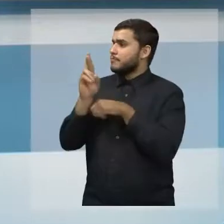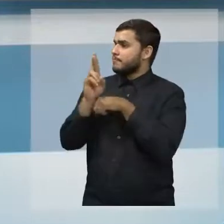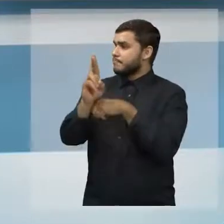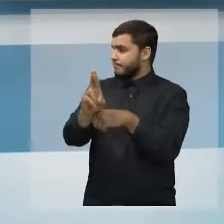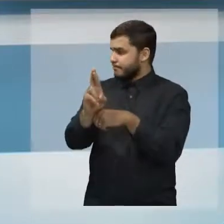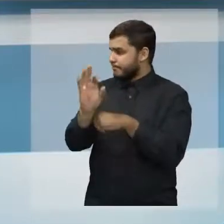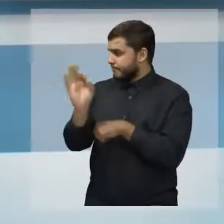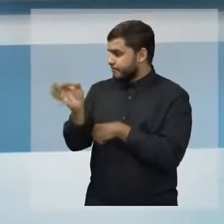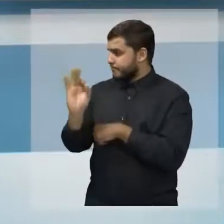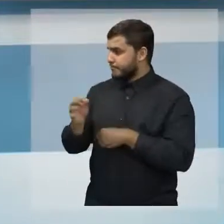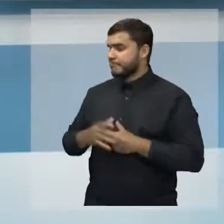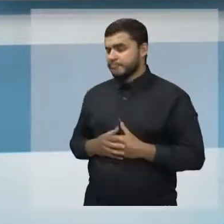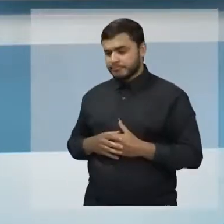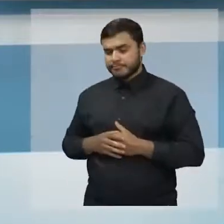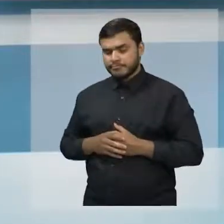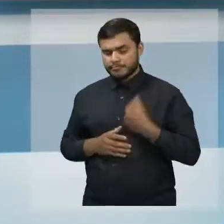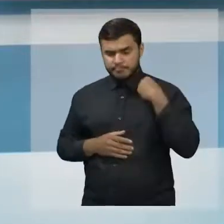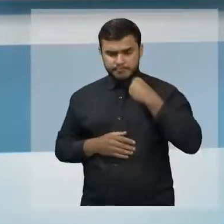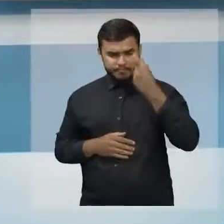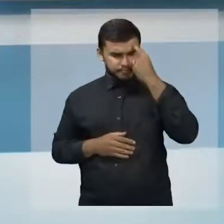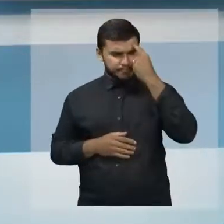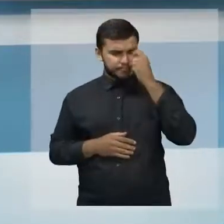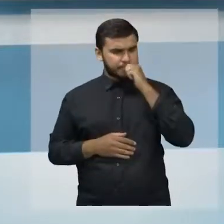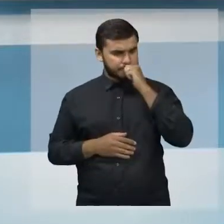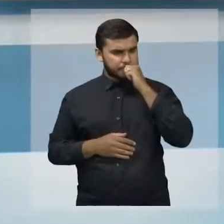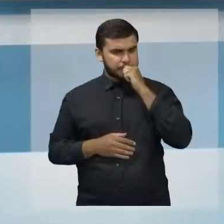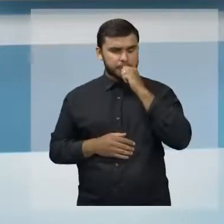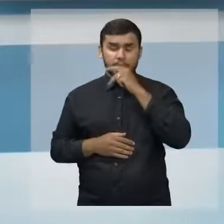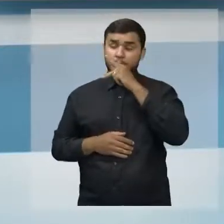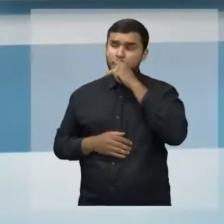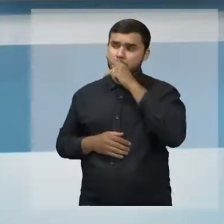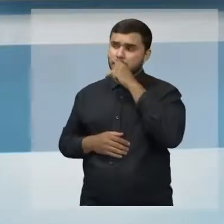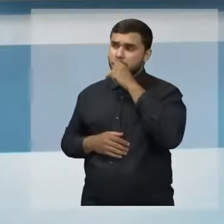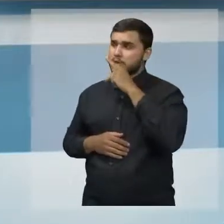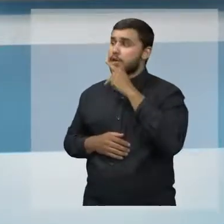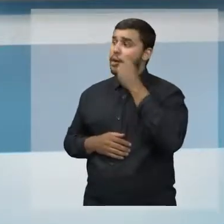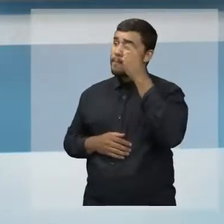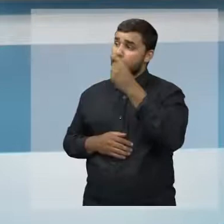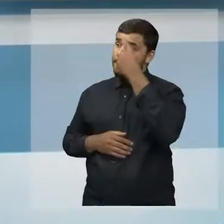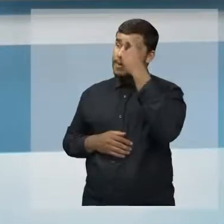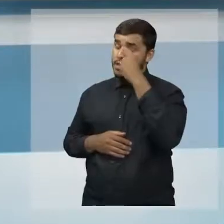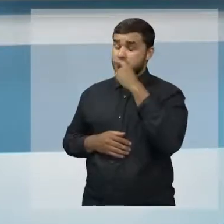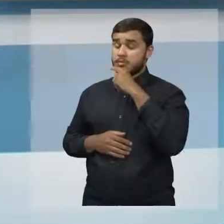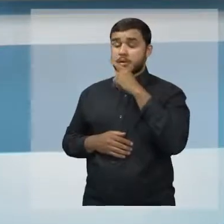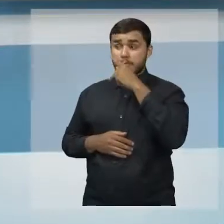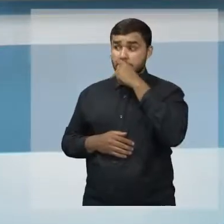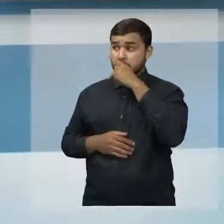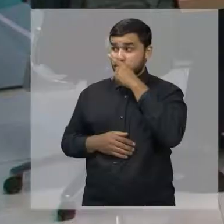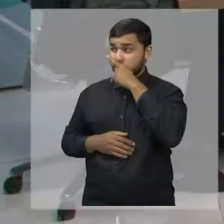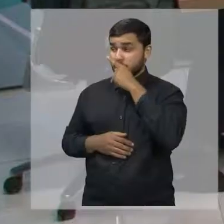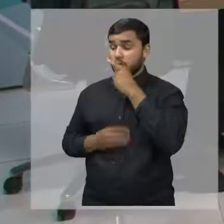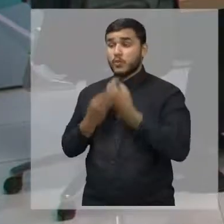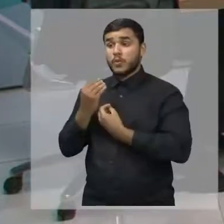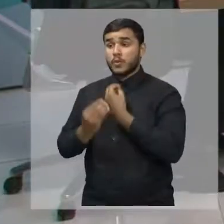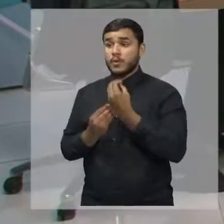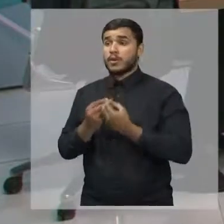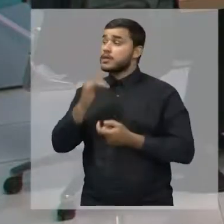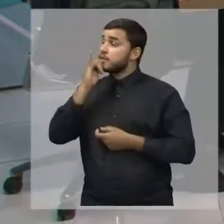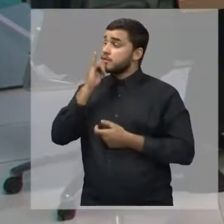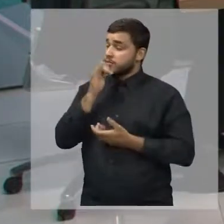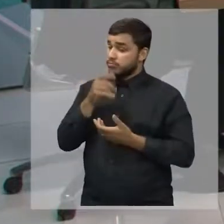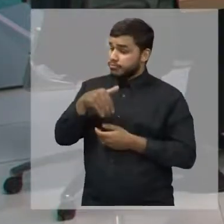representatividade, vamos pensar nos partidos virtuais, a partir de